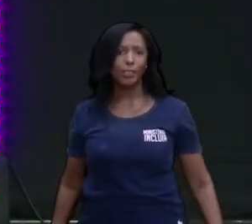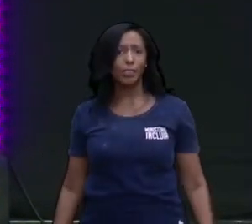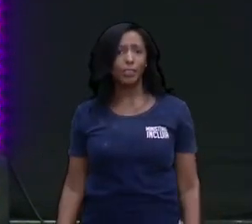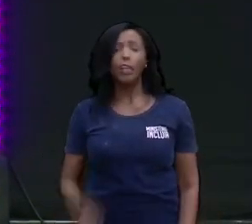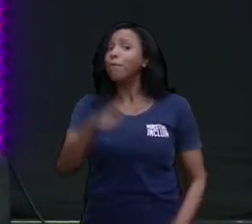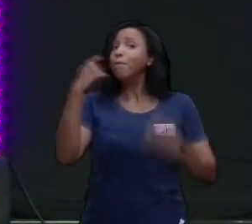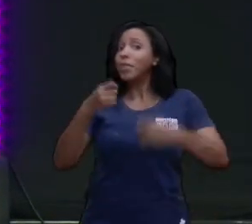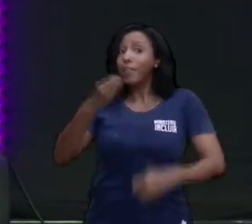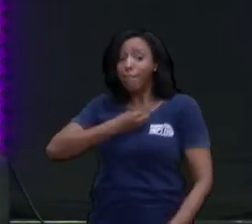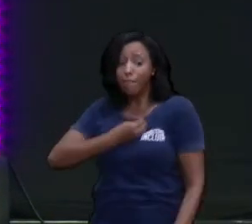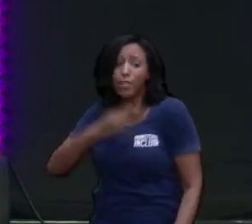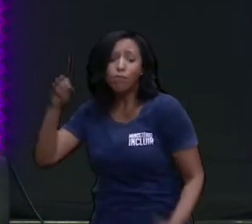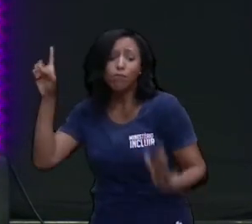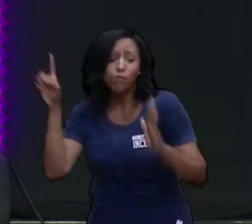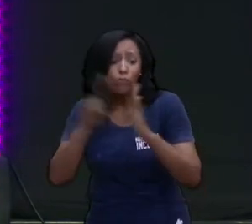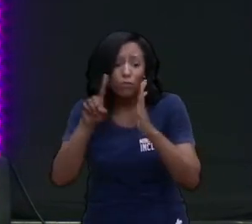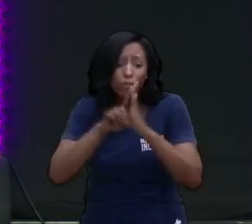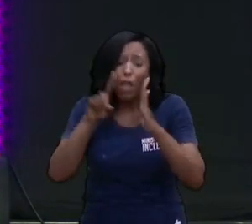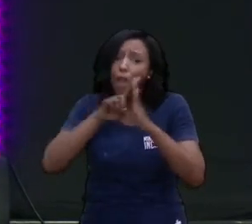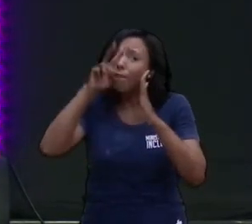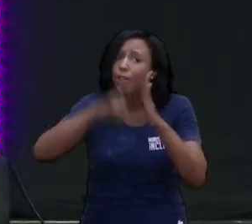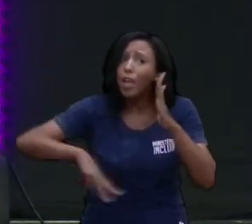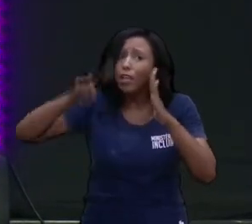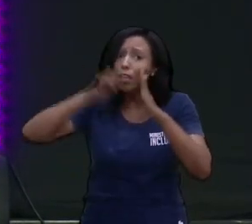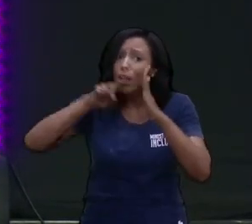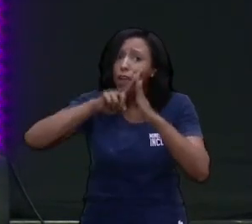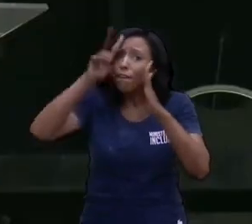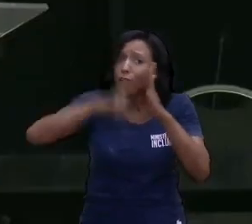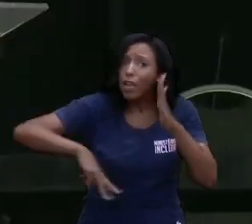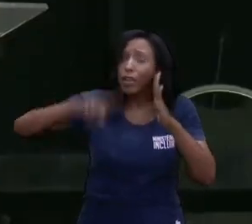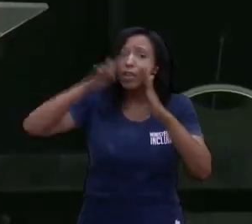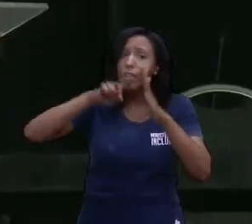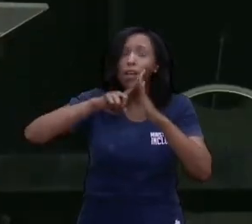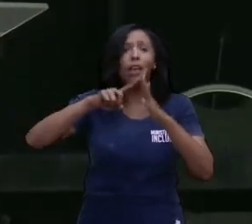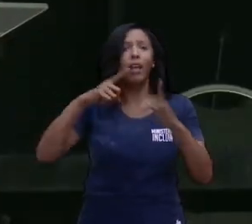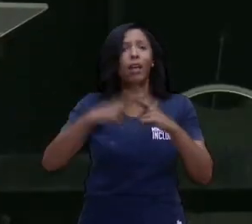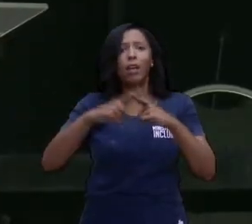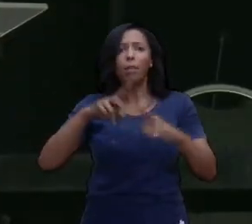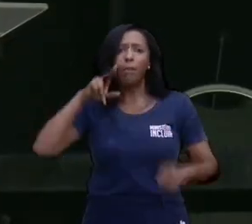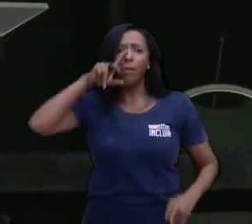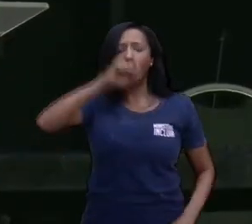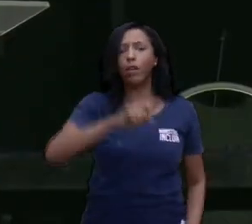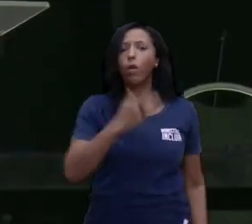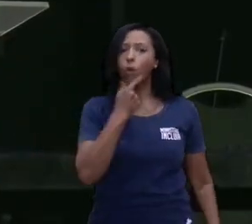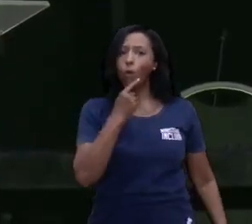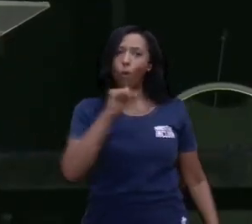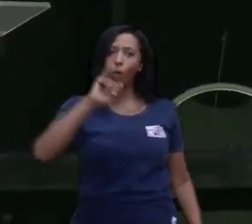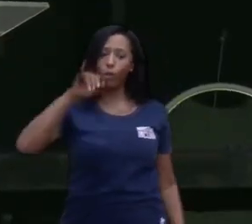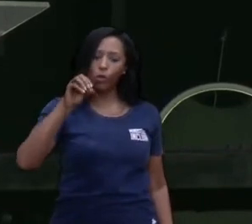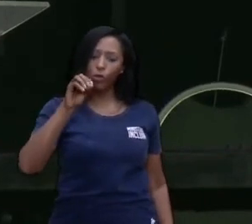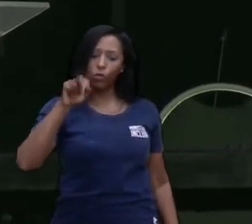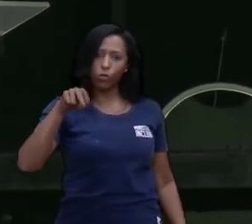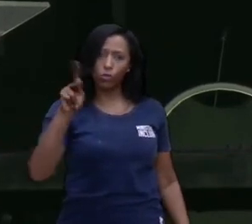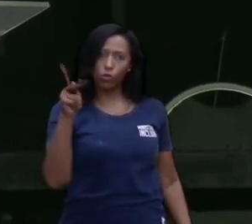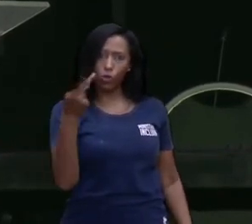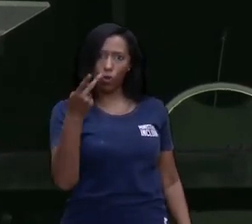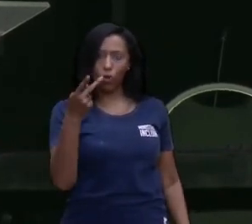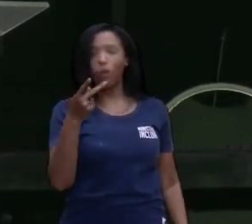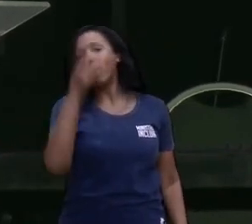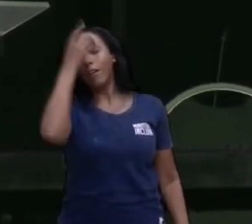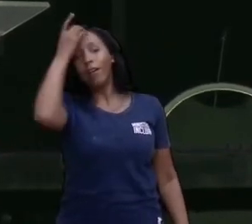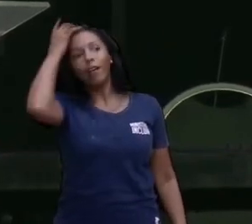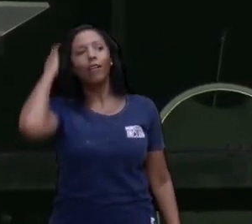se você precisa de vida devocional não e se você não dá conta não o João Wesley disse dai-me sem homens que